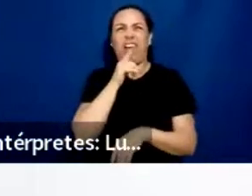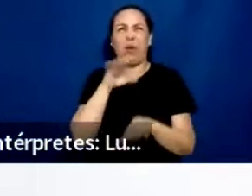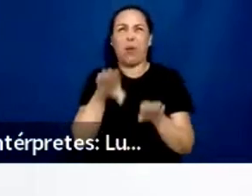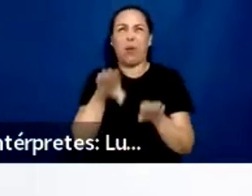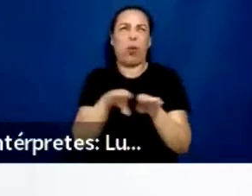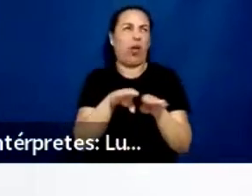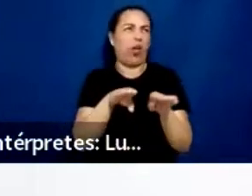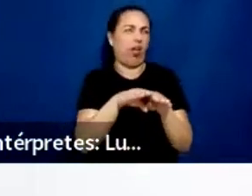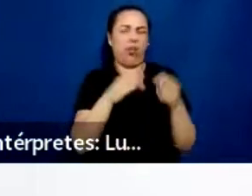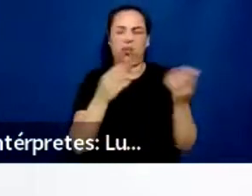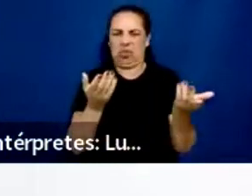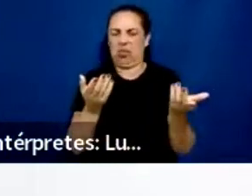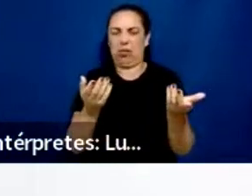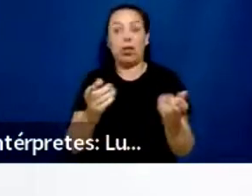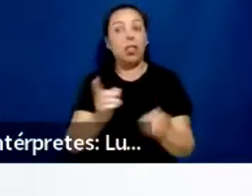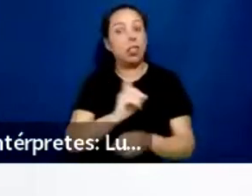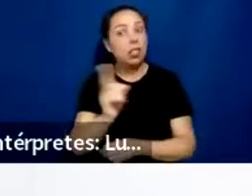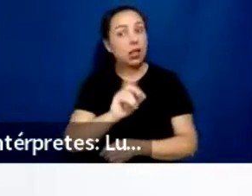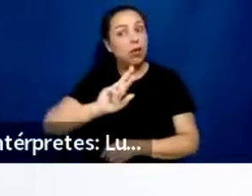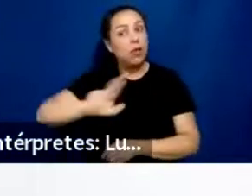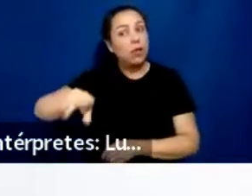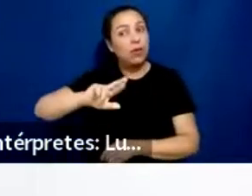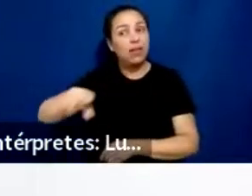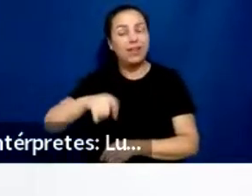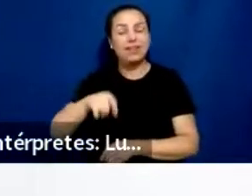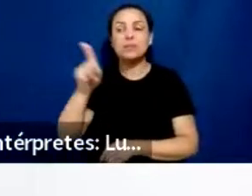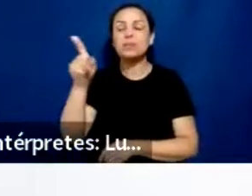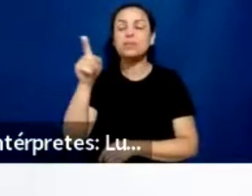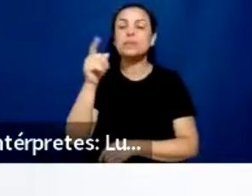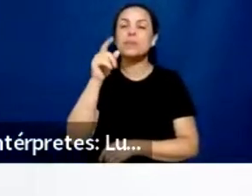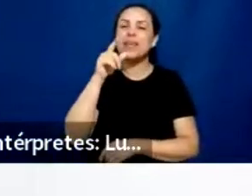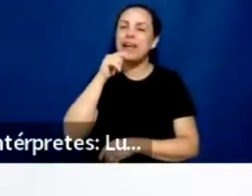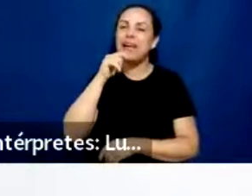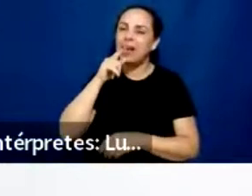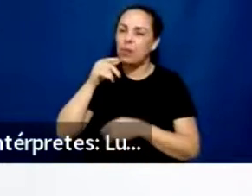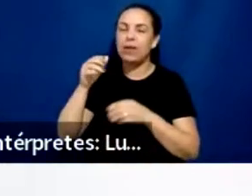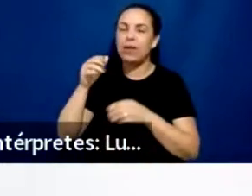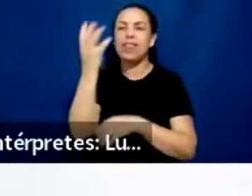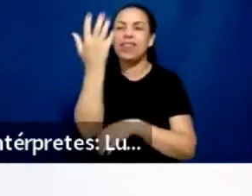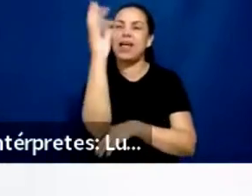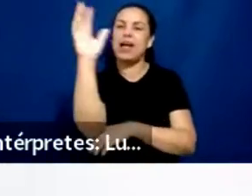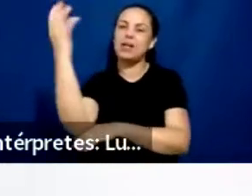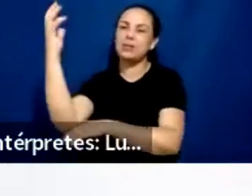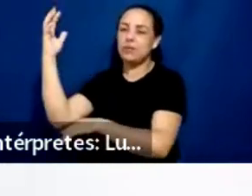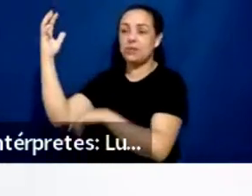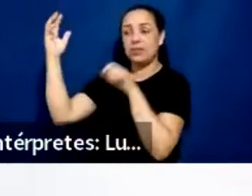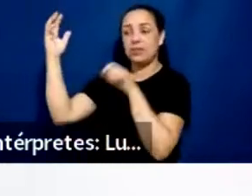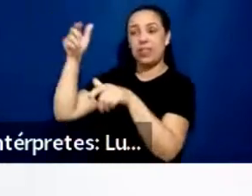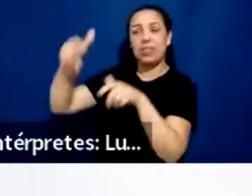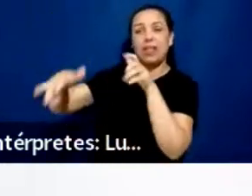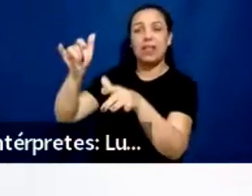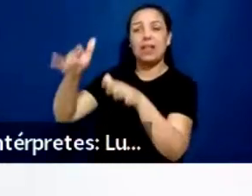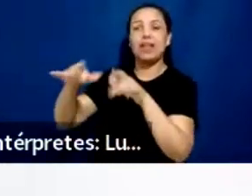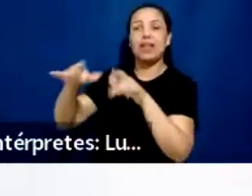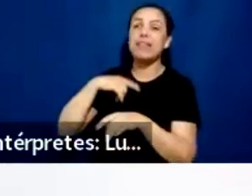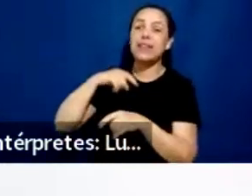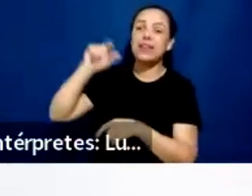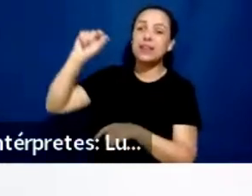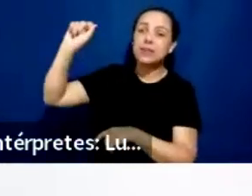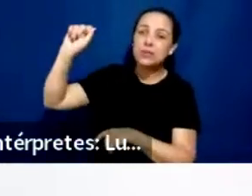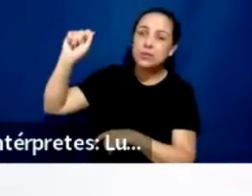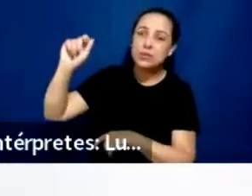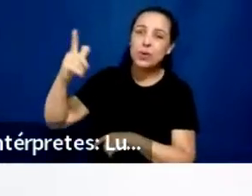que que a água não é tudo igual? Porque lá na natureza, a água ela tem um arranjo molecular perfeito. Lá tem a luz solar, o movimento